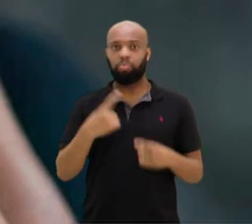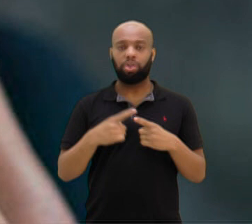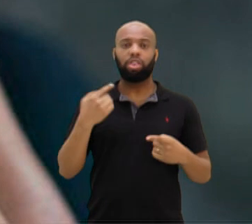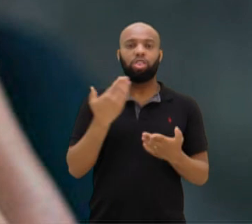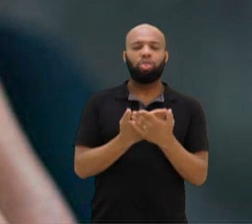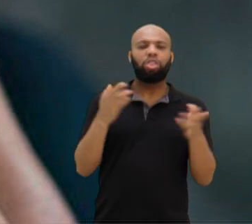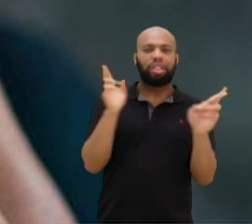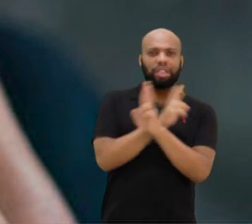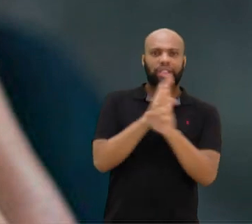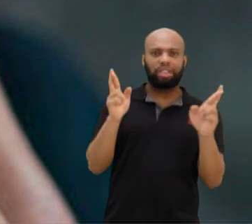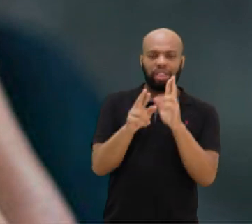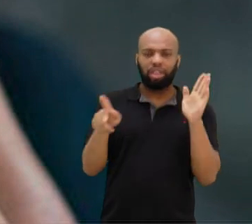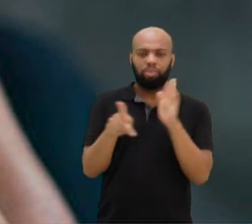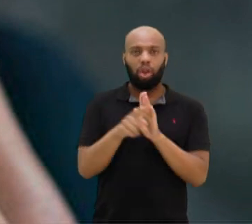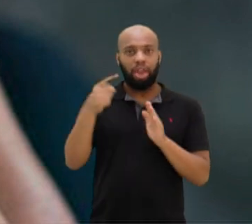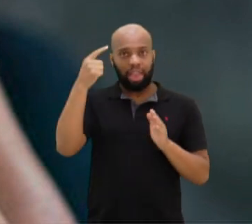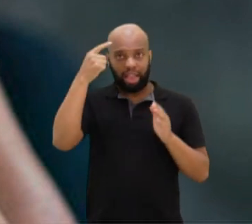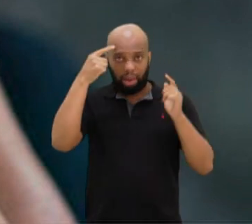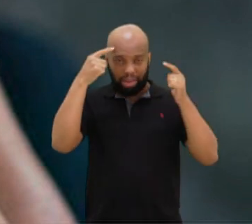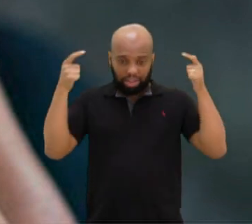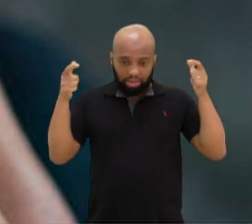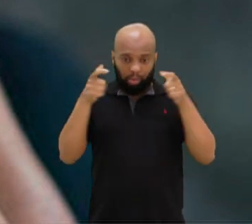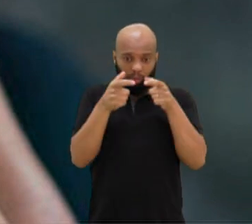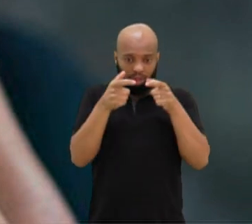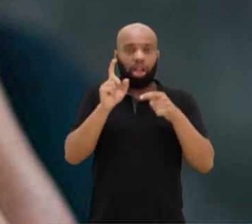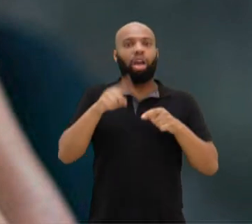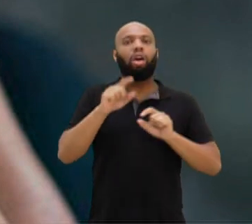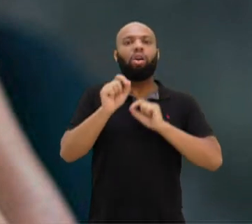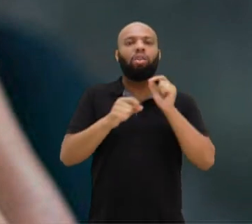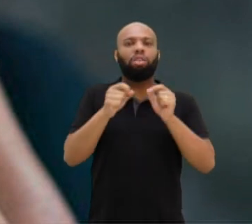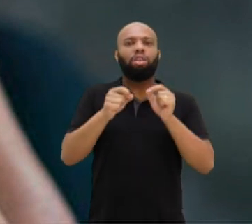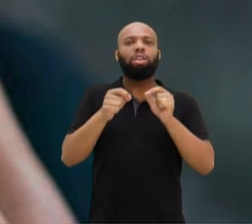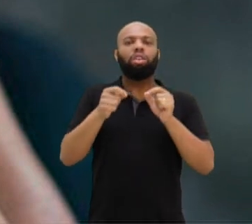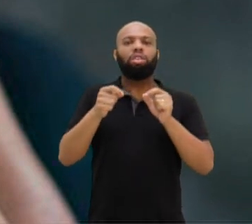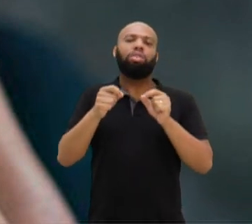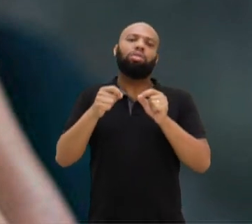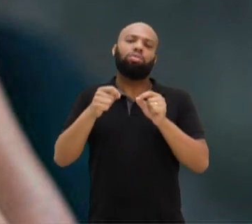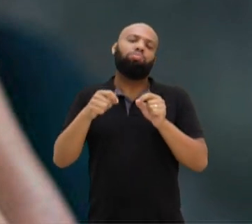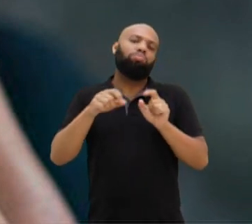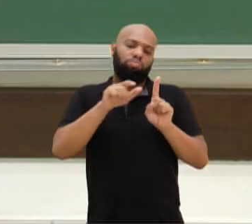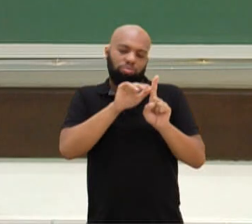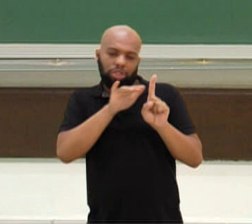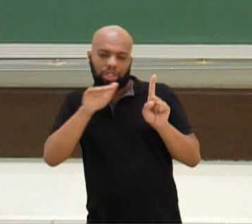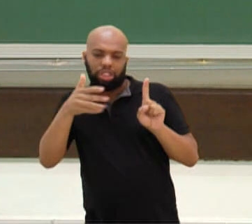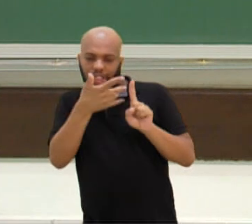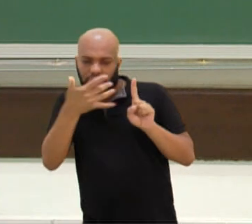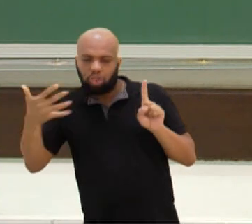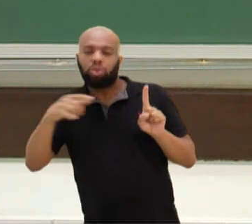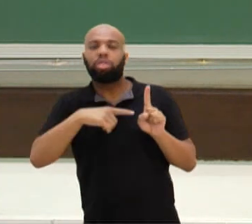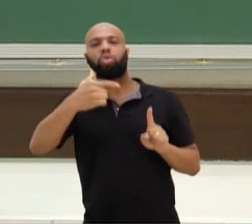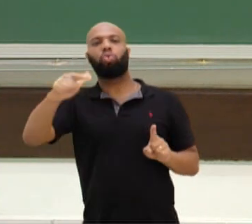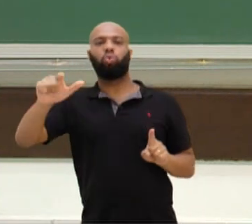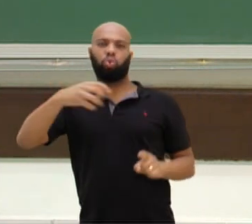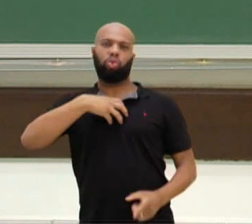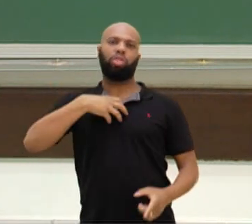o Zika à microcefalia, que é um dos sintomas dessa síndrome congênita, tá? Mas não quer dizer que tem outros sintomas